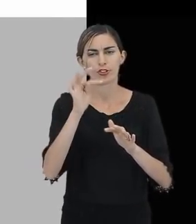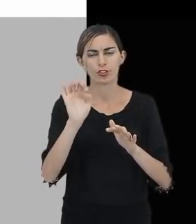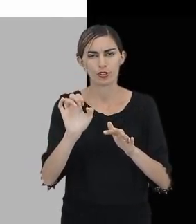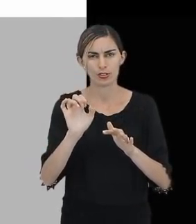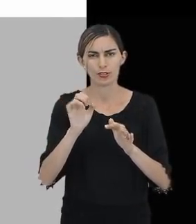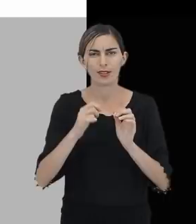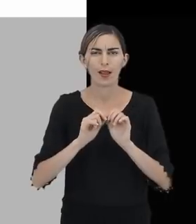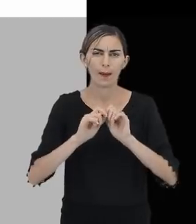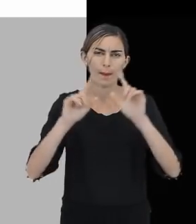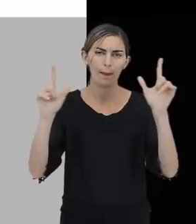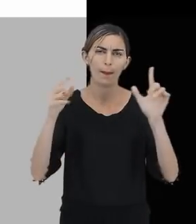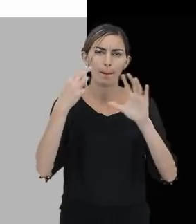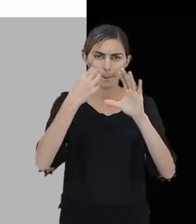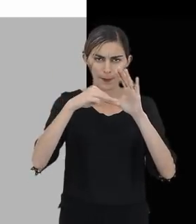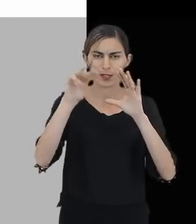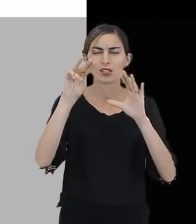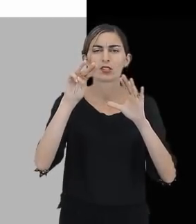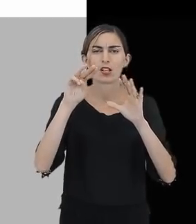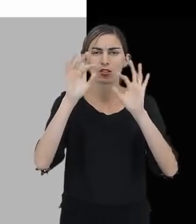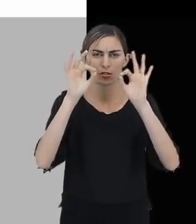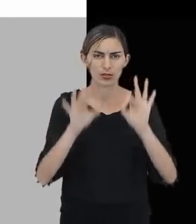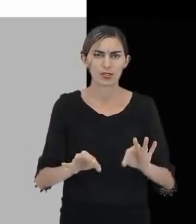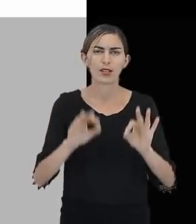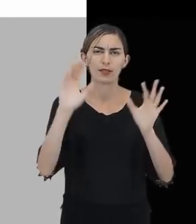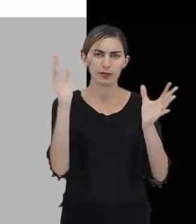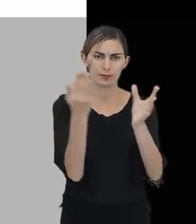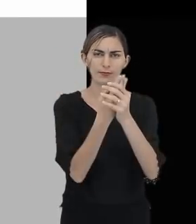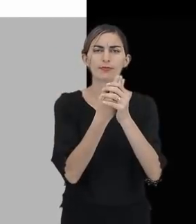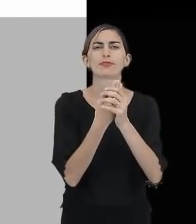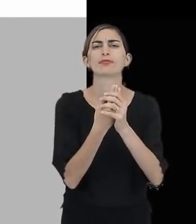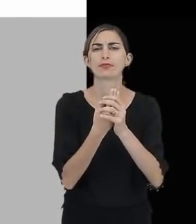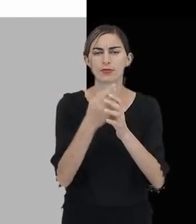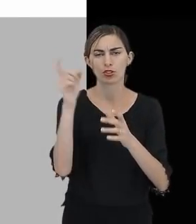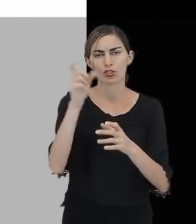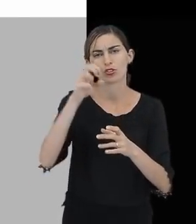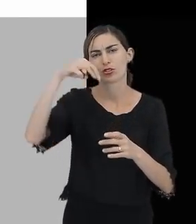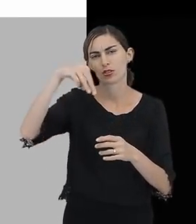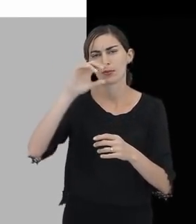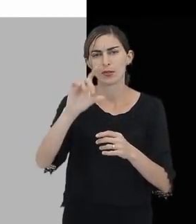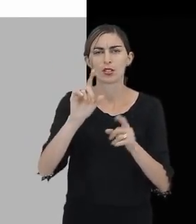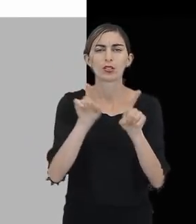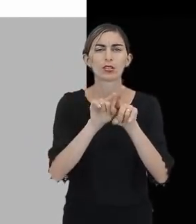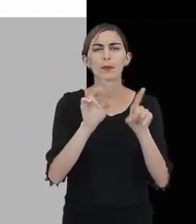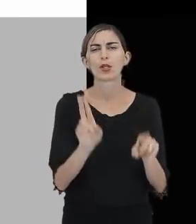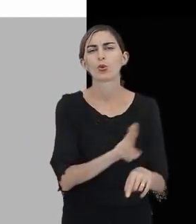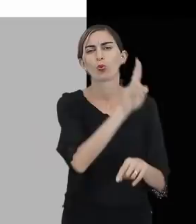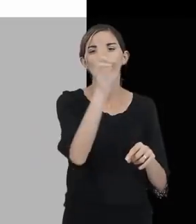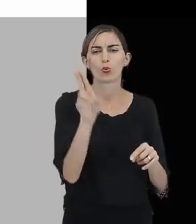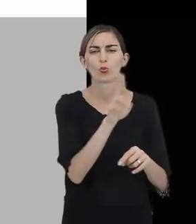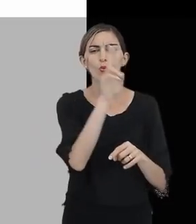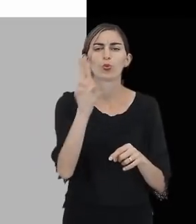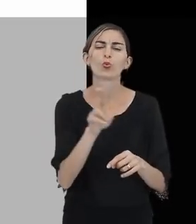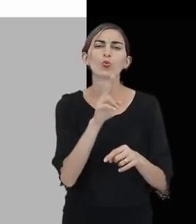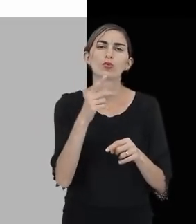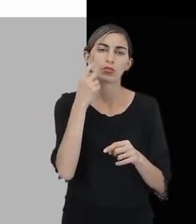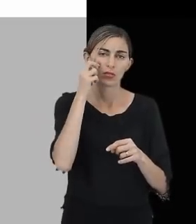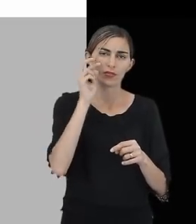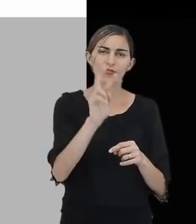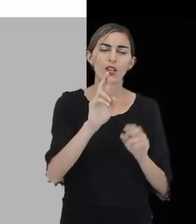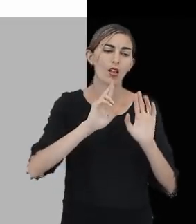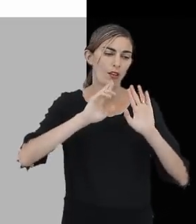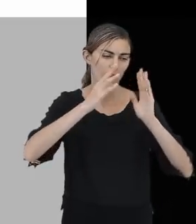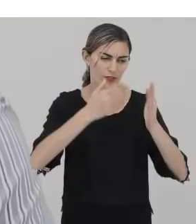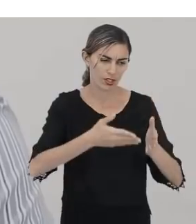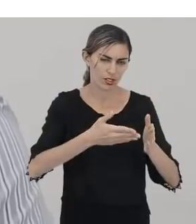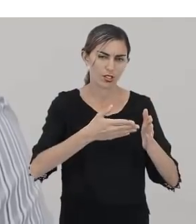essa mensagem aqui fosse escrita no nosso arquivo de string XML e fosse usada aqui também, ou seja, você ia ter uma referência a